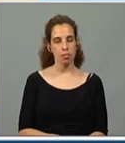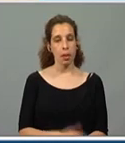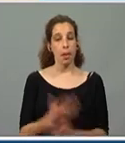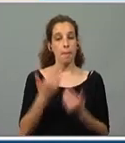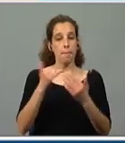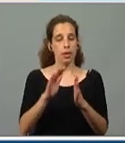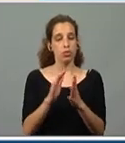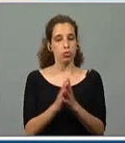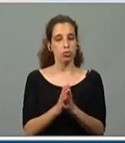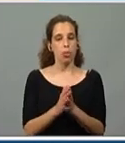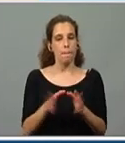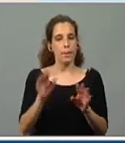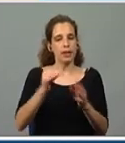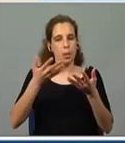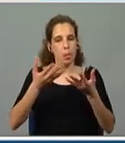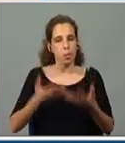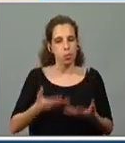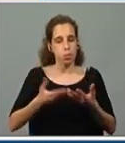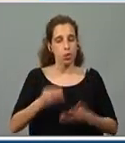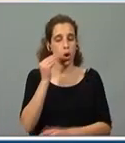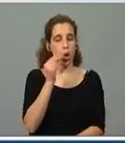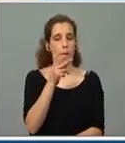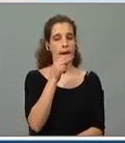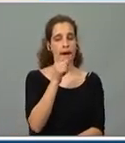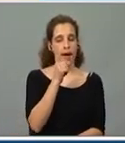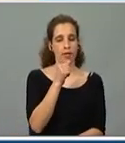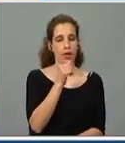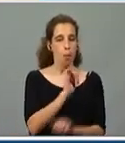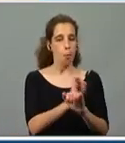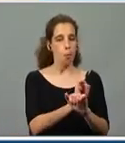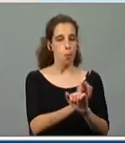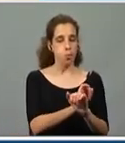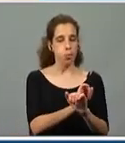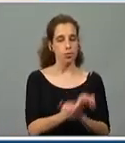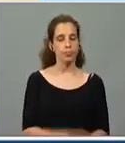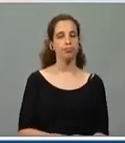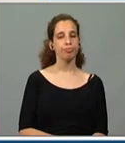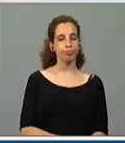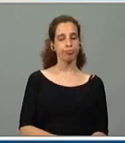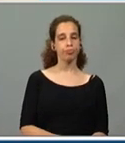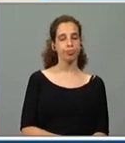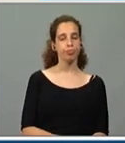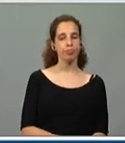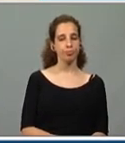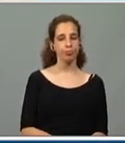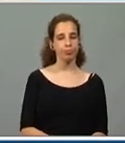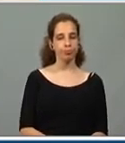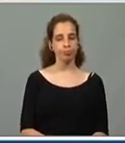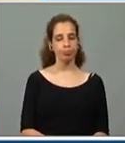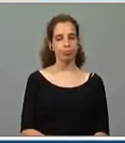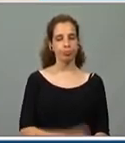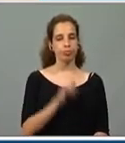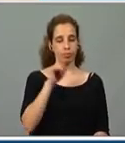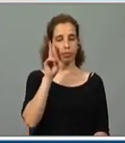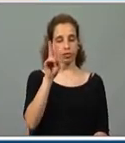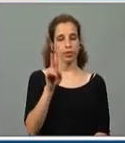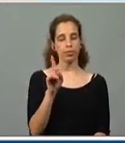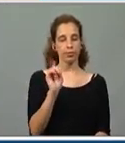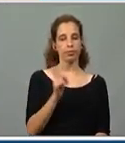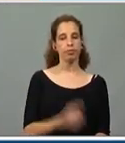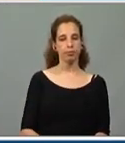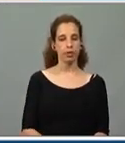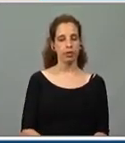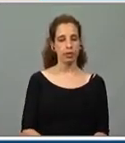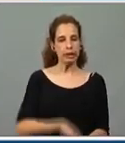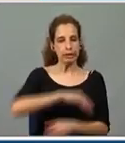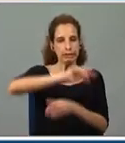Mas os pedaços mais pesados, como é o caso da areia, vão ficar retidos no primeiro gobelet. Como podem ver, temos ainda